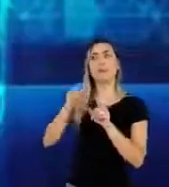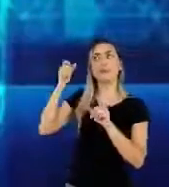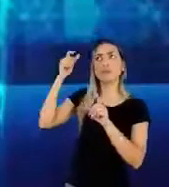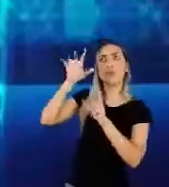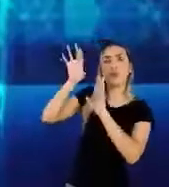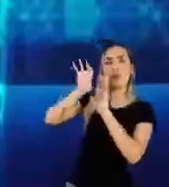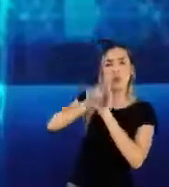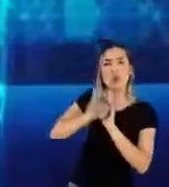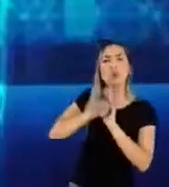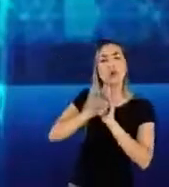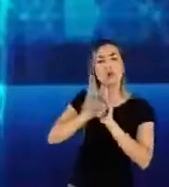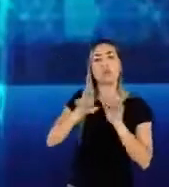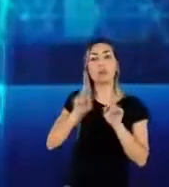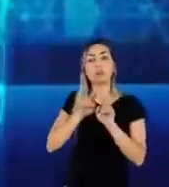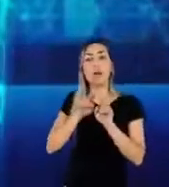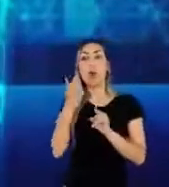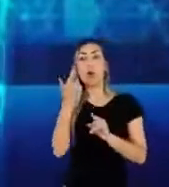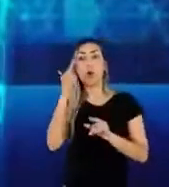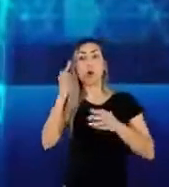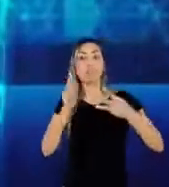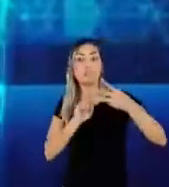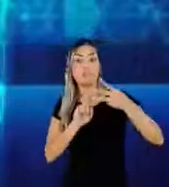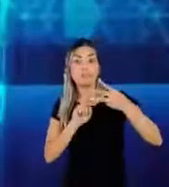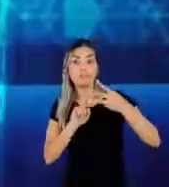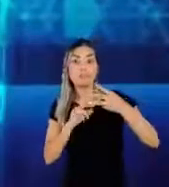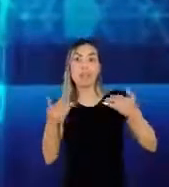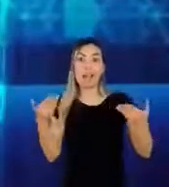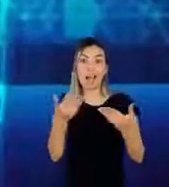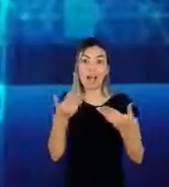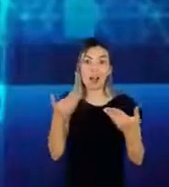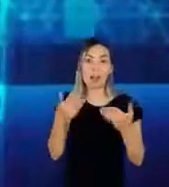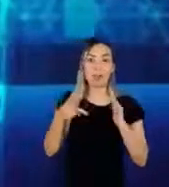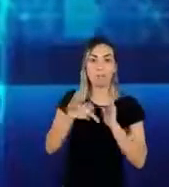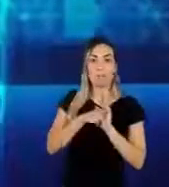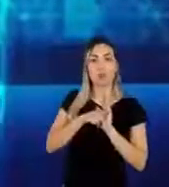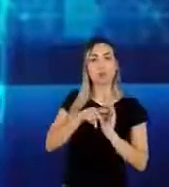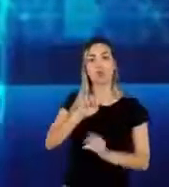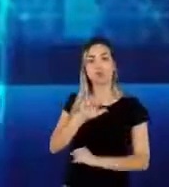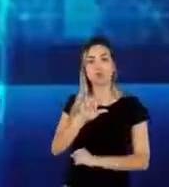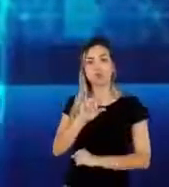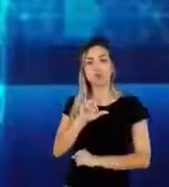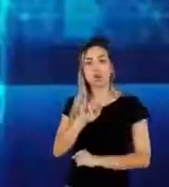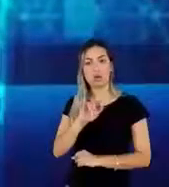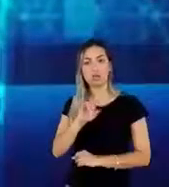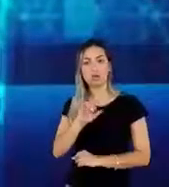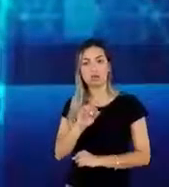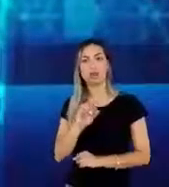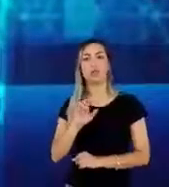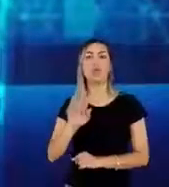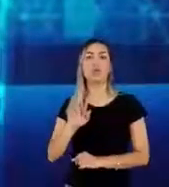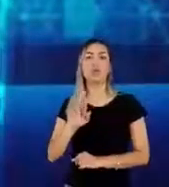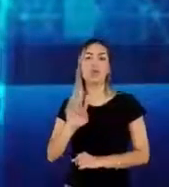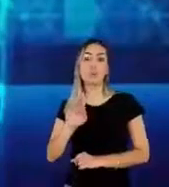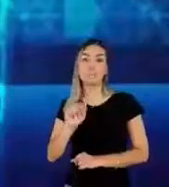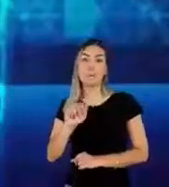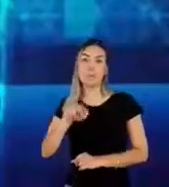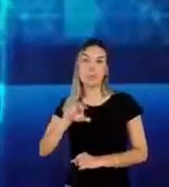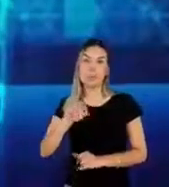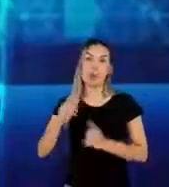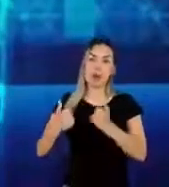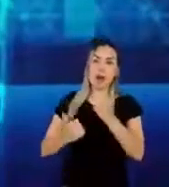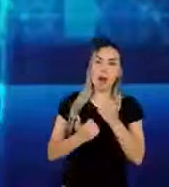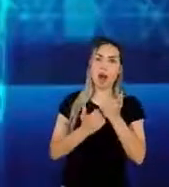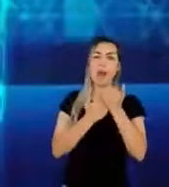está adentrando também a nossa matriz, que é o resíduo sólido urbano, e tudo isso também contemplando a biomassa, que é uma